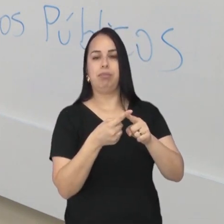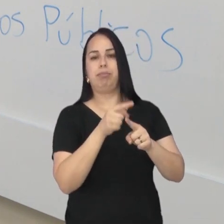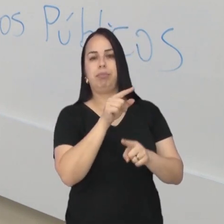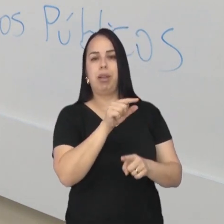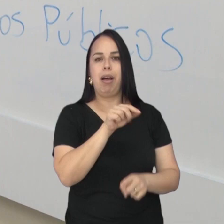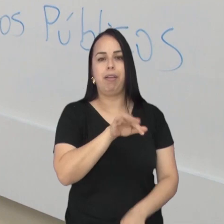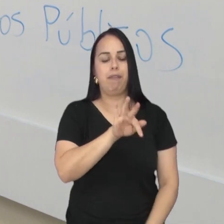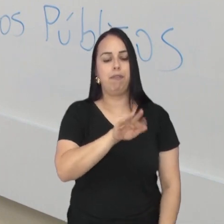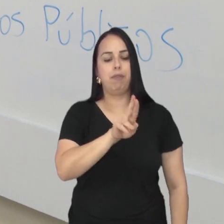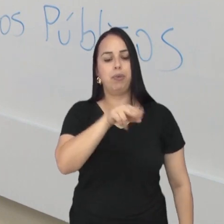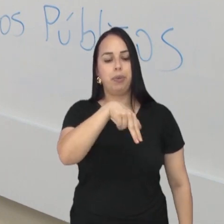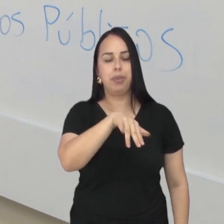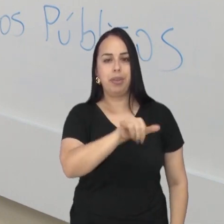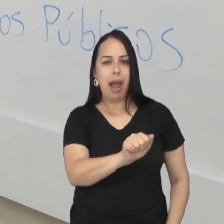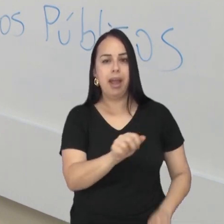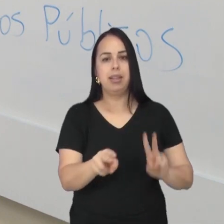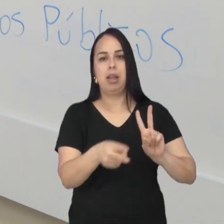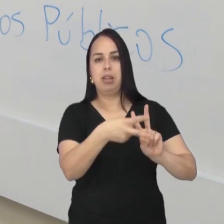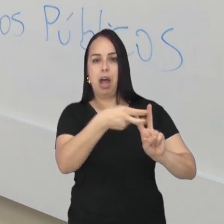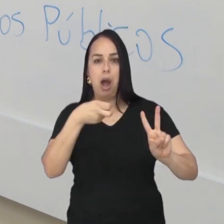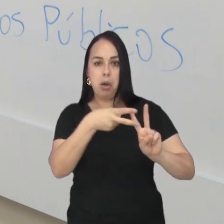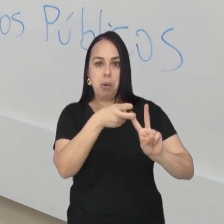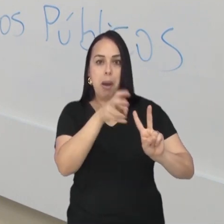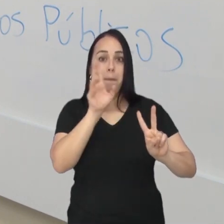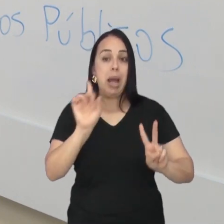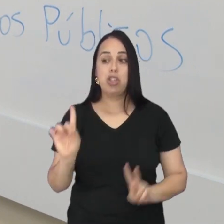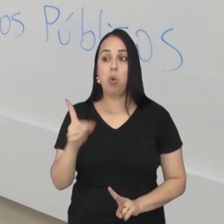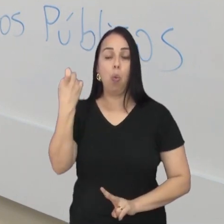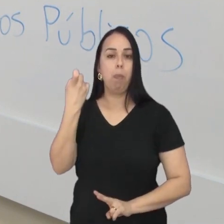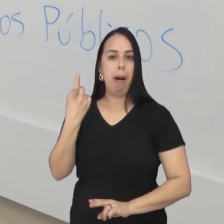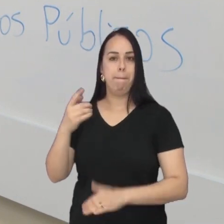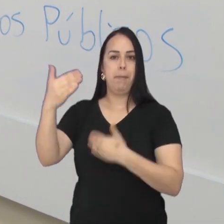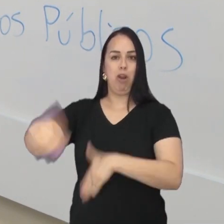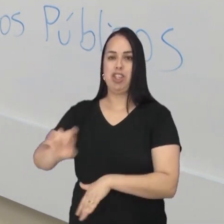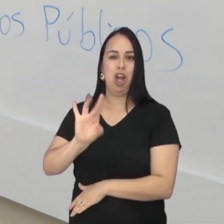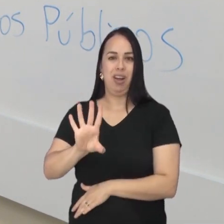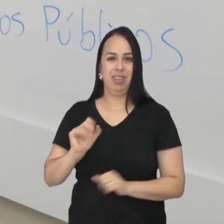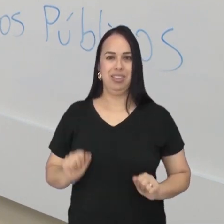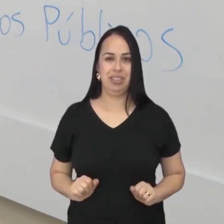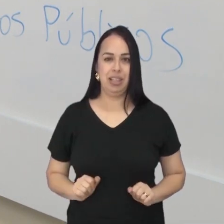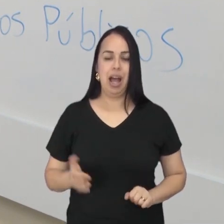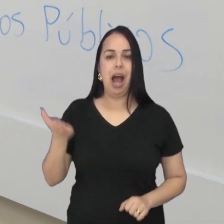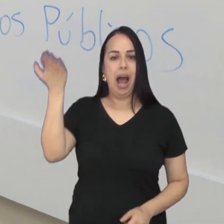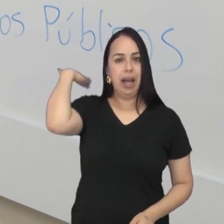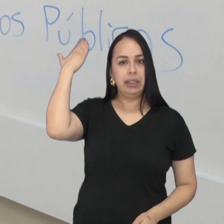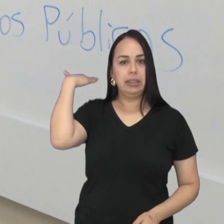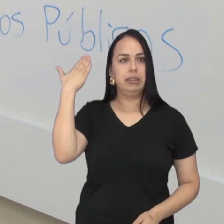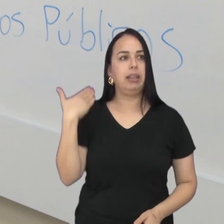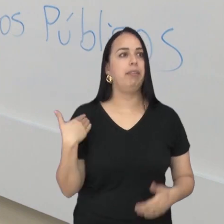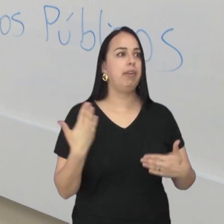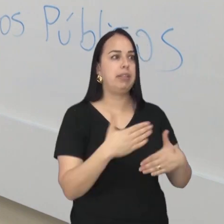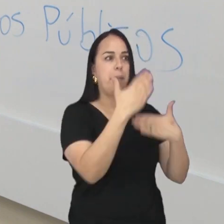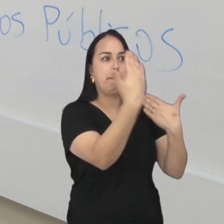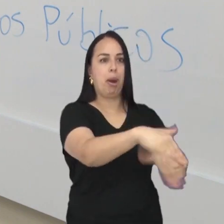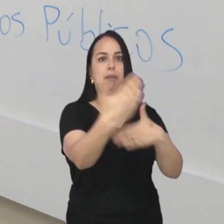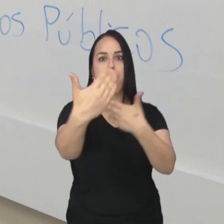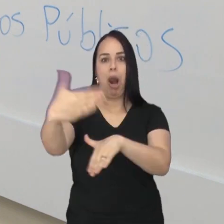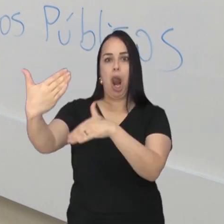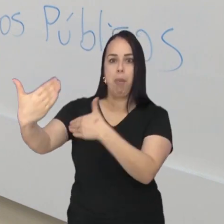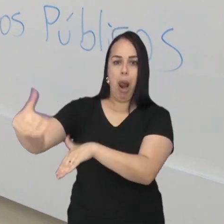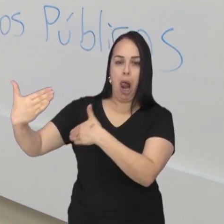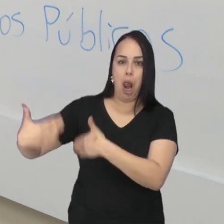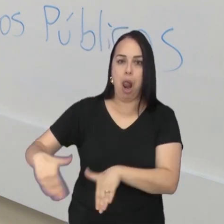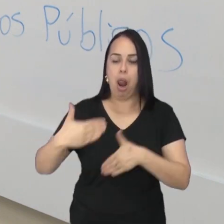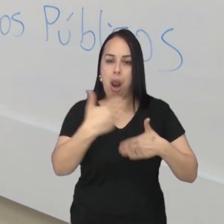a cargos na FUNAI, ao Ministério dos Indígenas, tudo com uma única prova. Então, diferente de antes, onde você tinha que